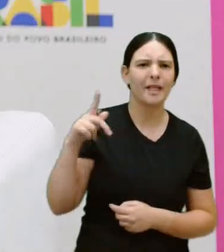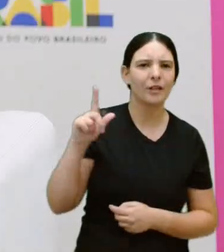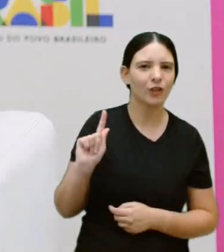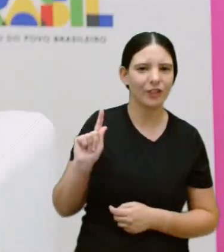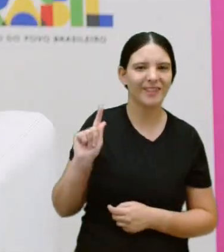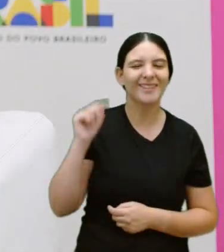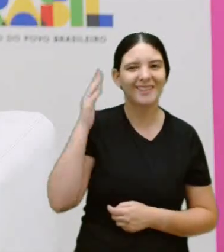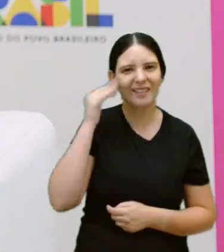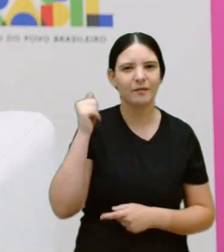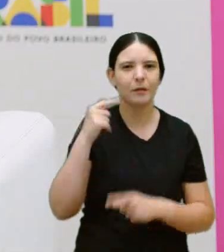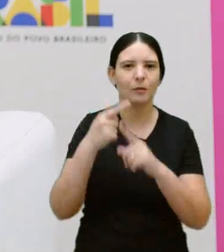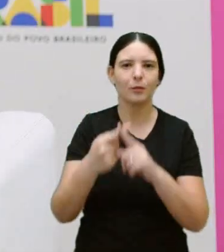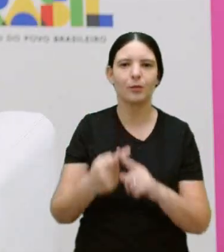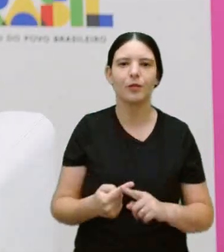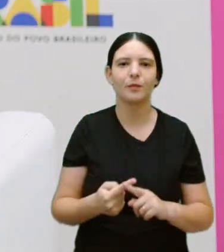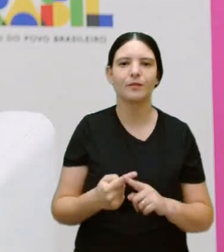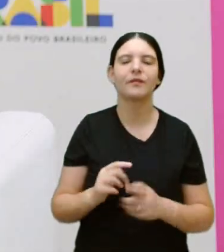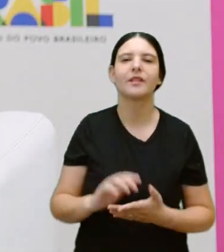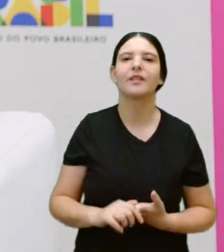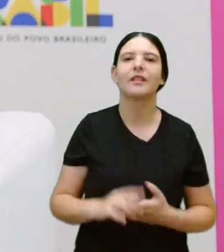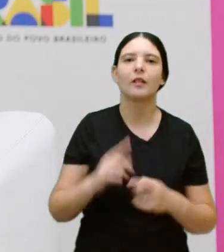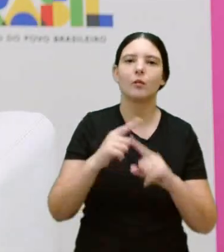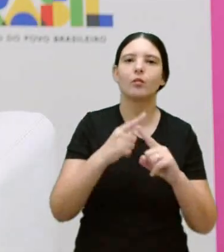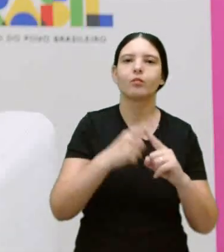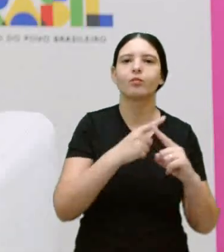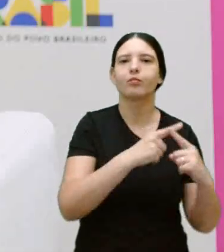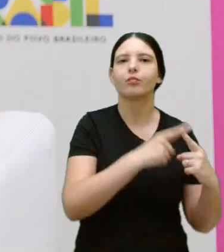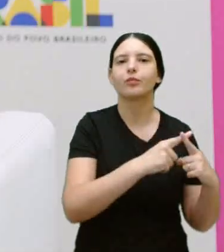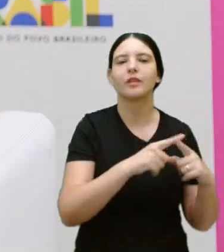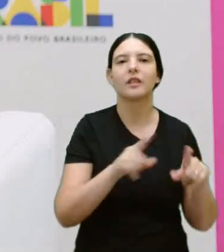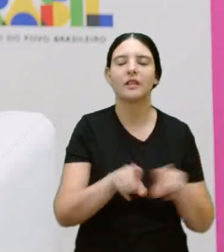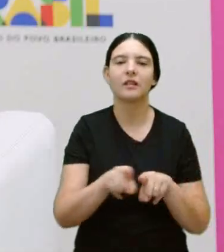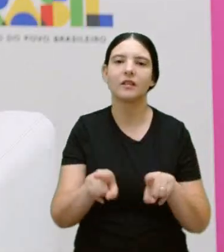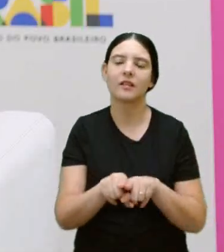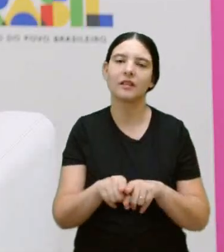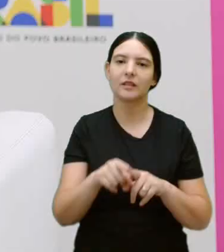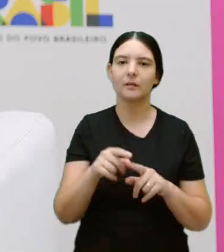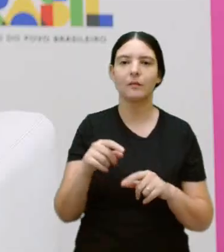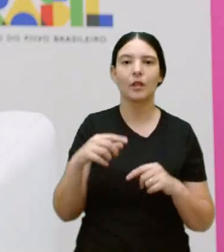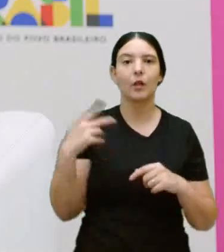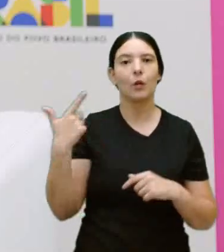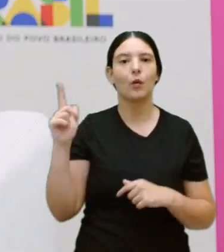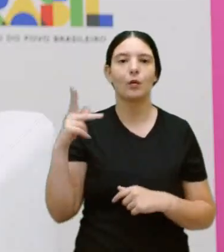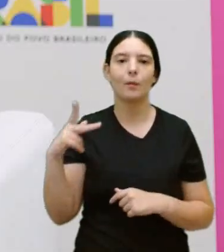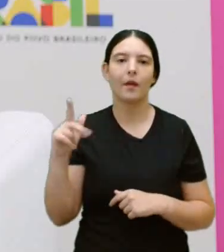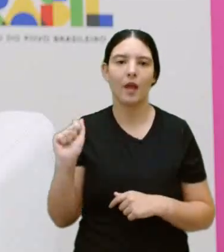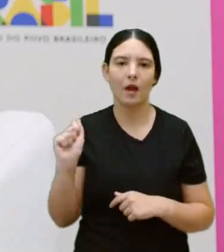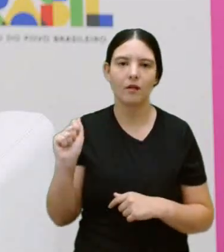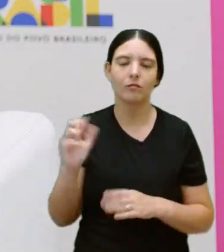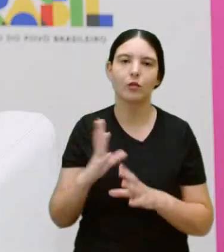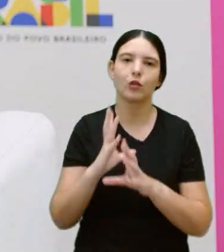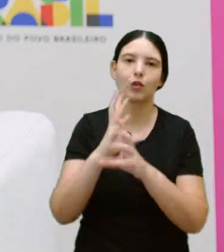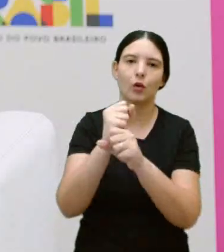multiplicação, a PG. E o recurso cresce em PA, uma soma. 3 mais